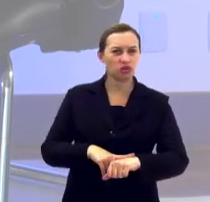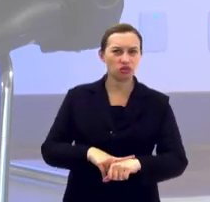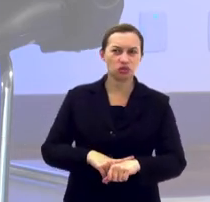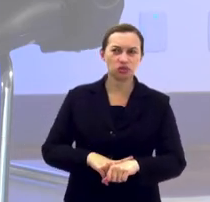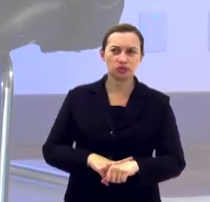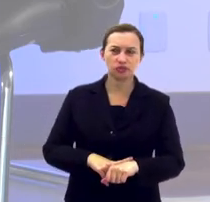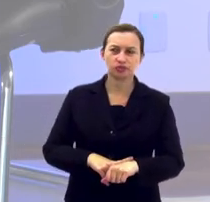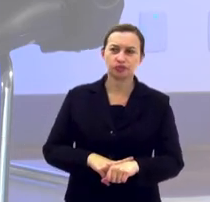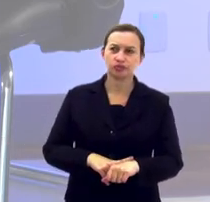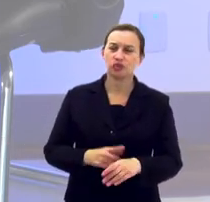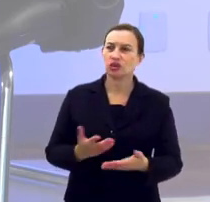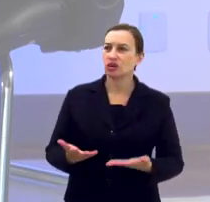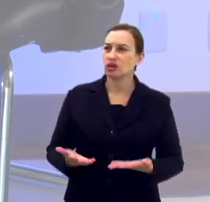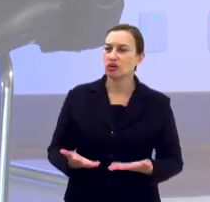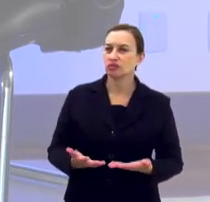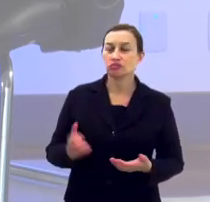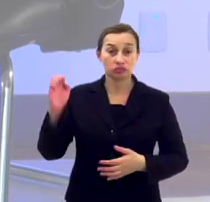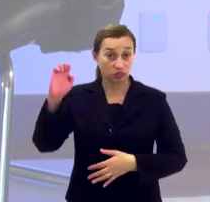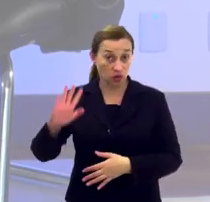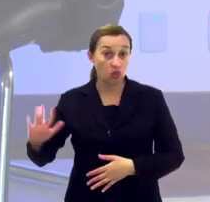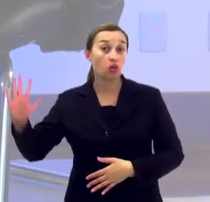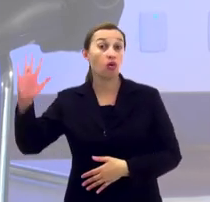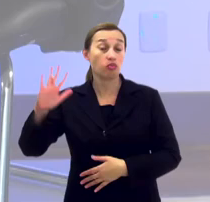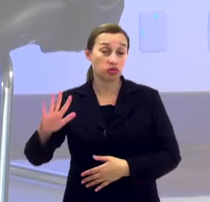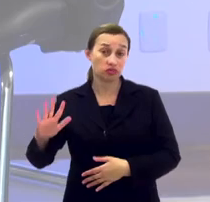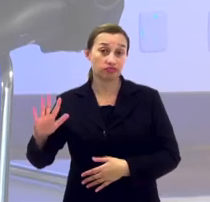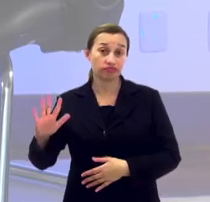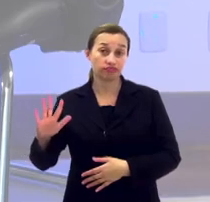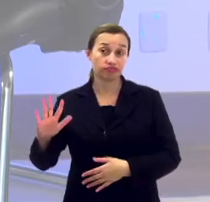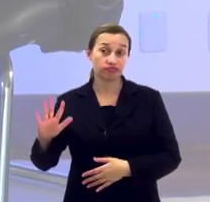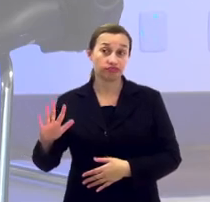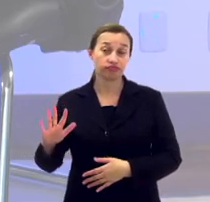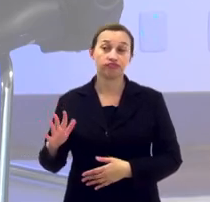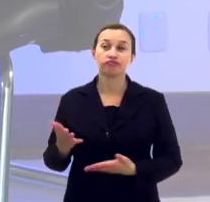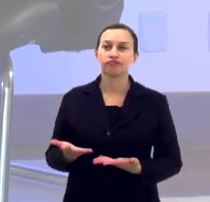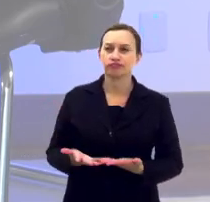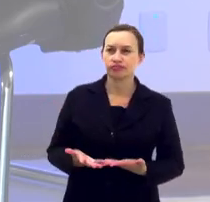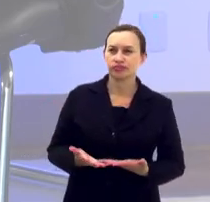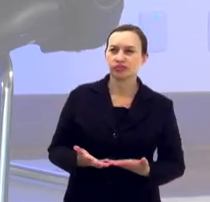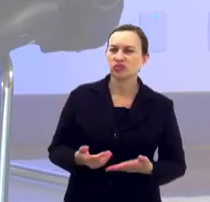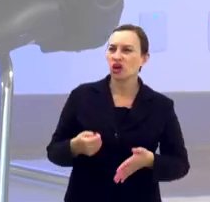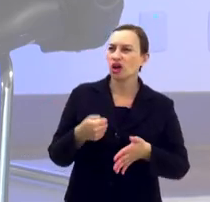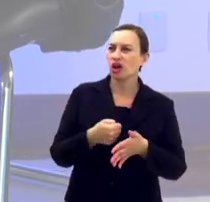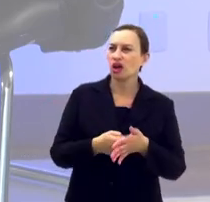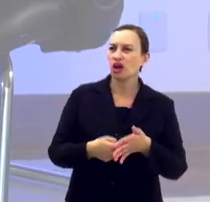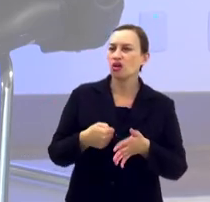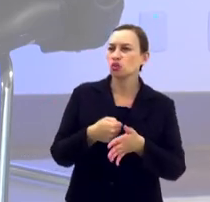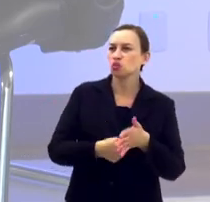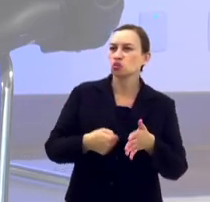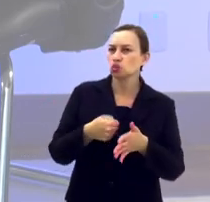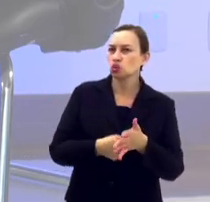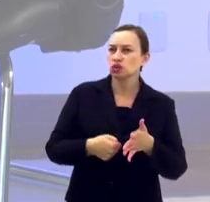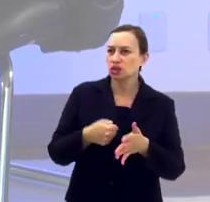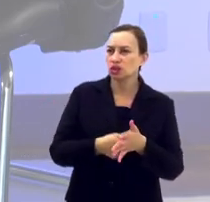momento, através da Europa. Depois teve o Minha Luta de